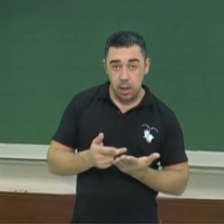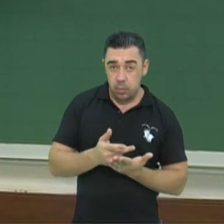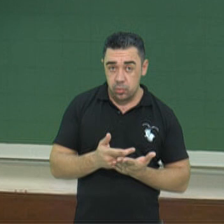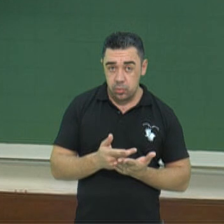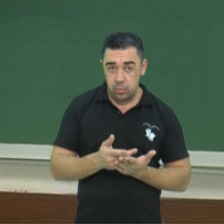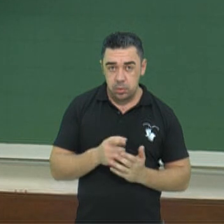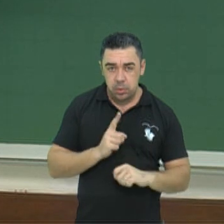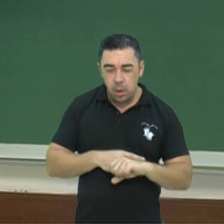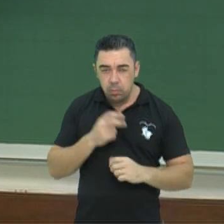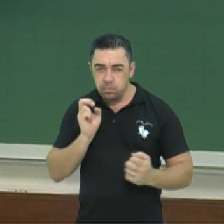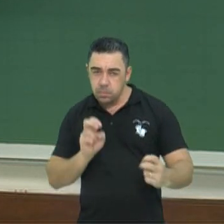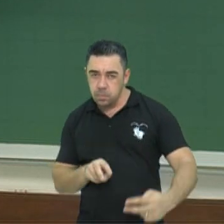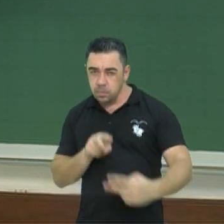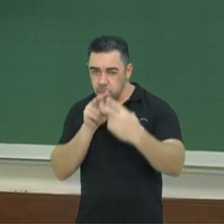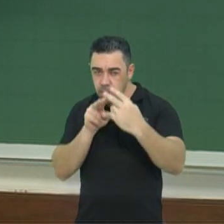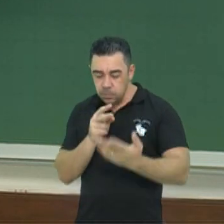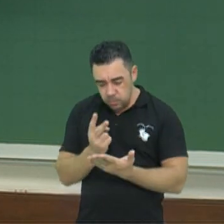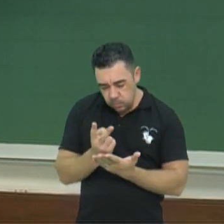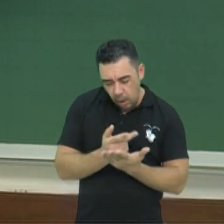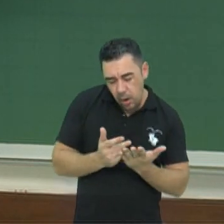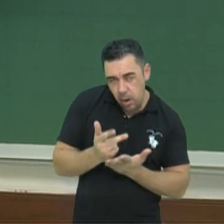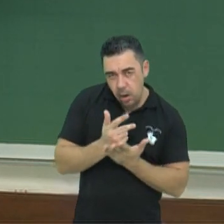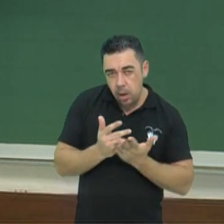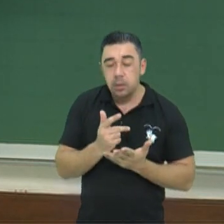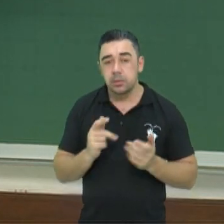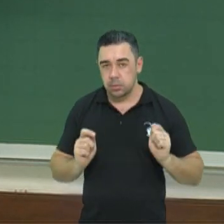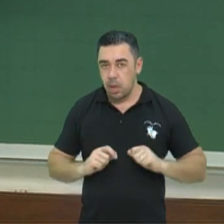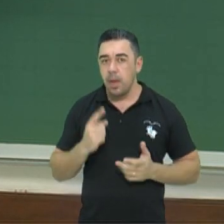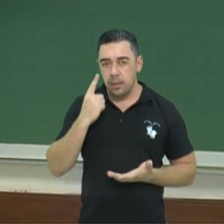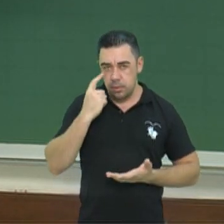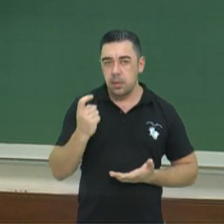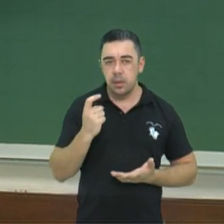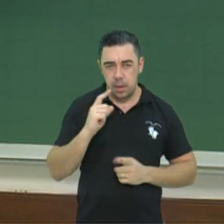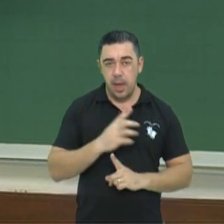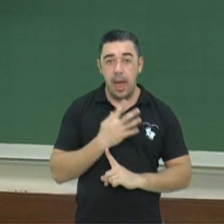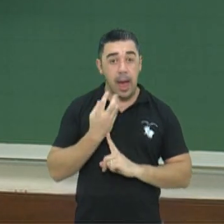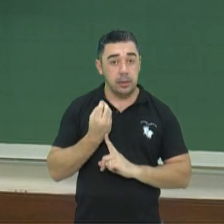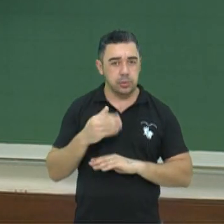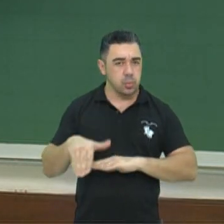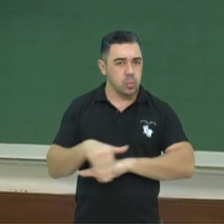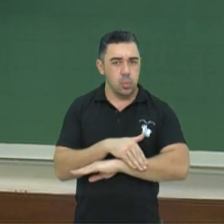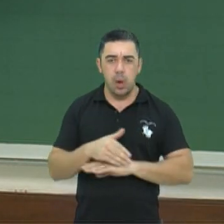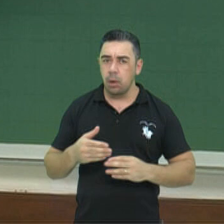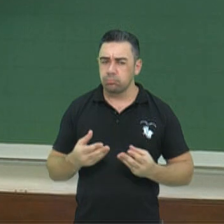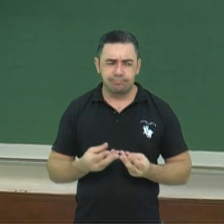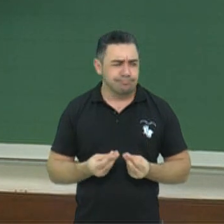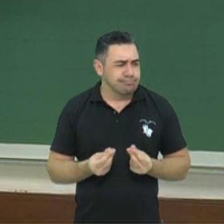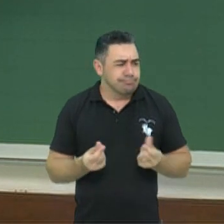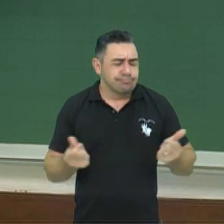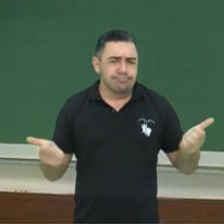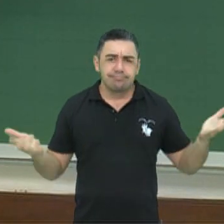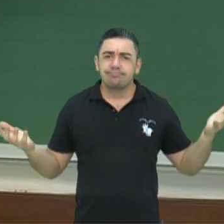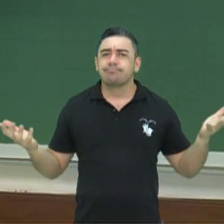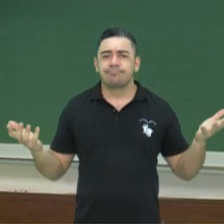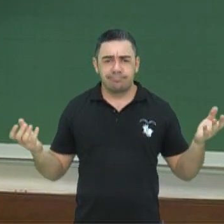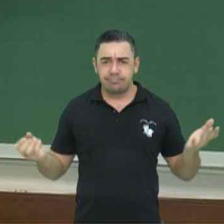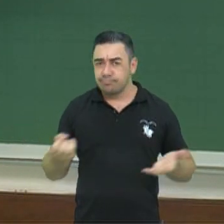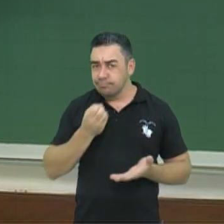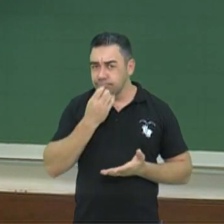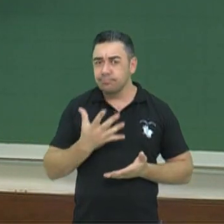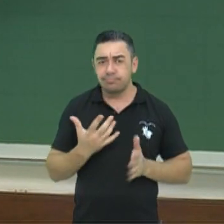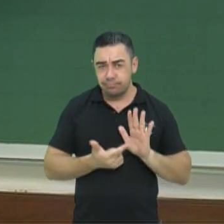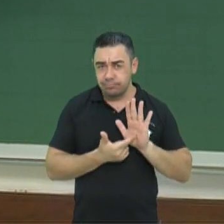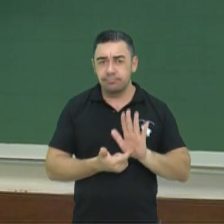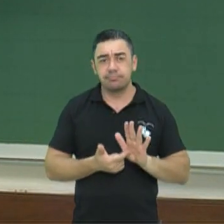faz os retratos. Isso é muito interessante. A arte de rua ela é muito rica, né? E ela revela mesmo